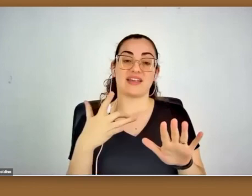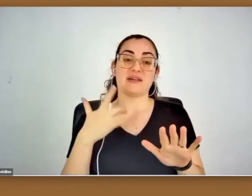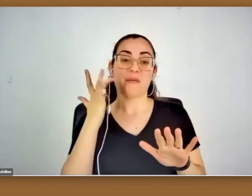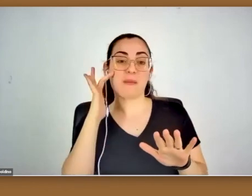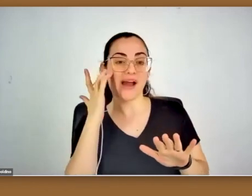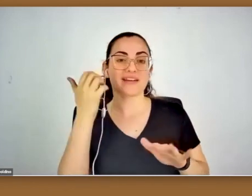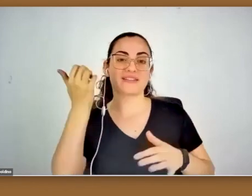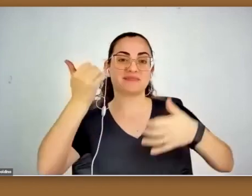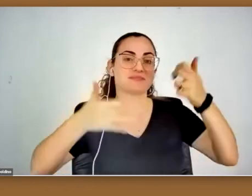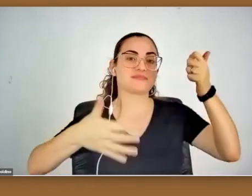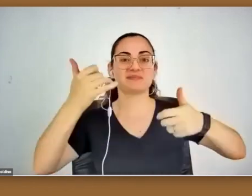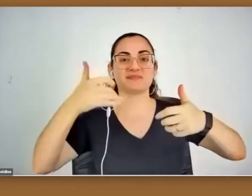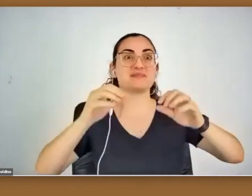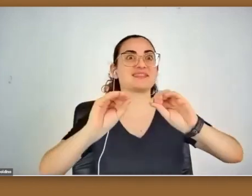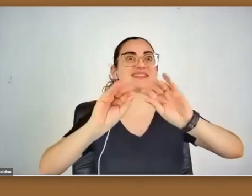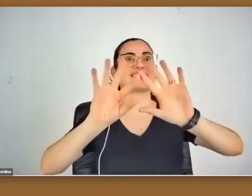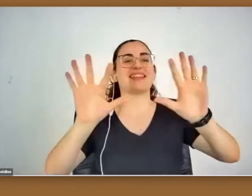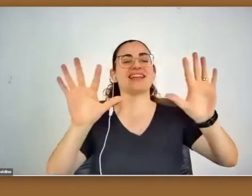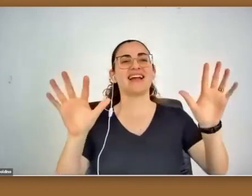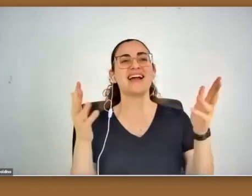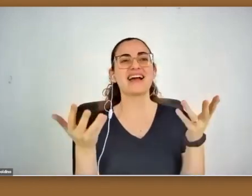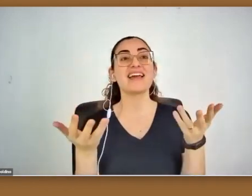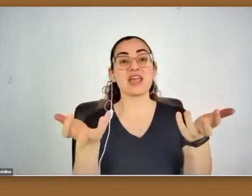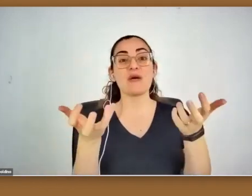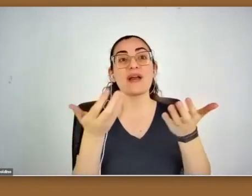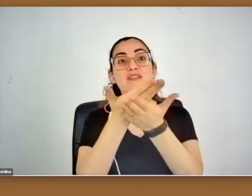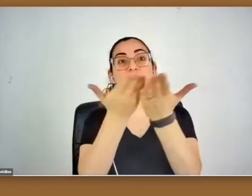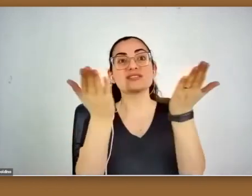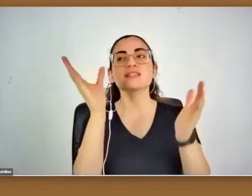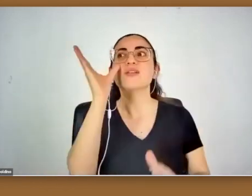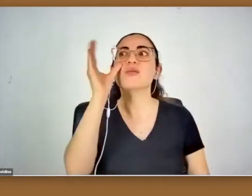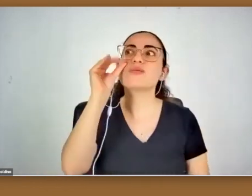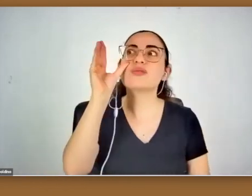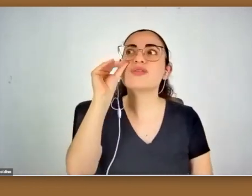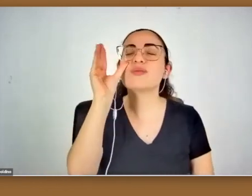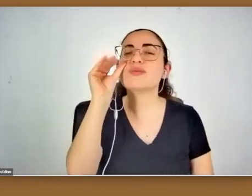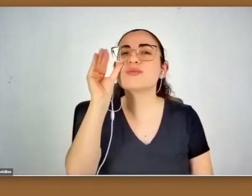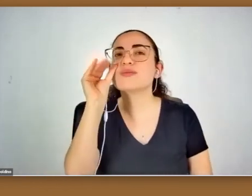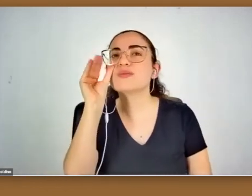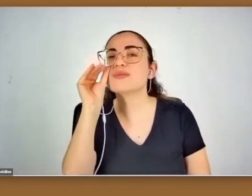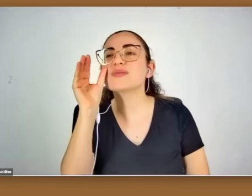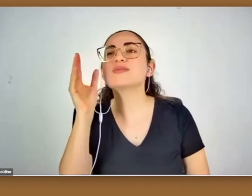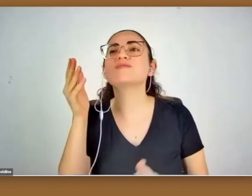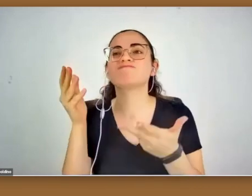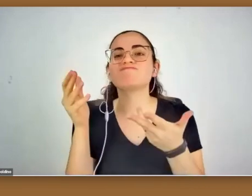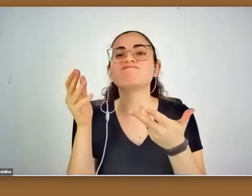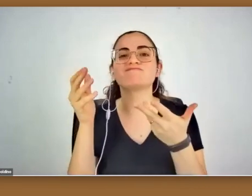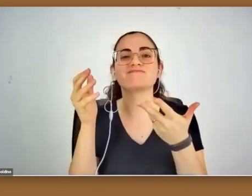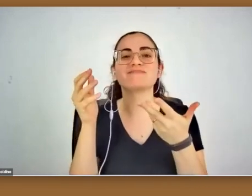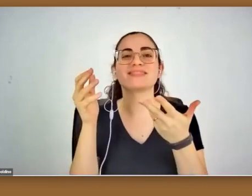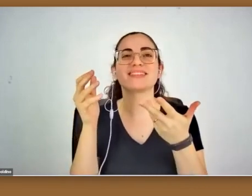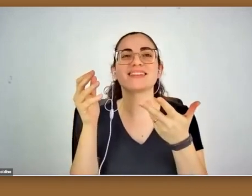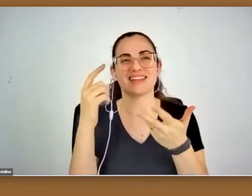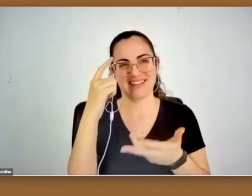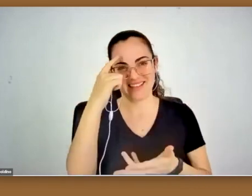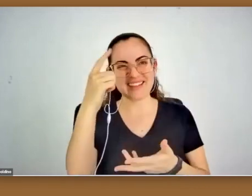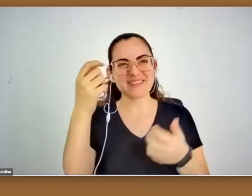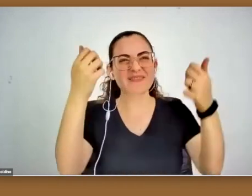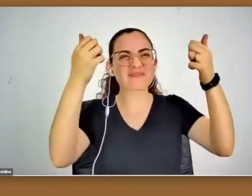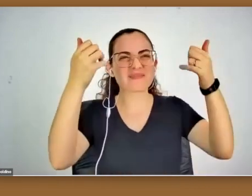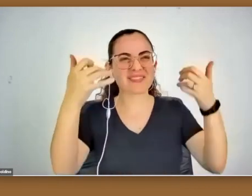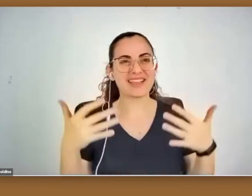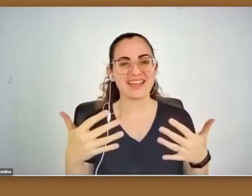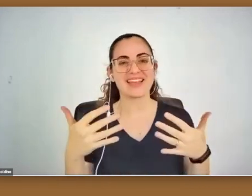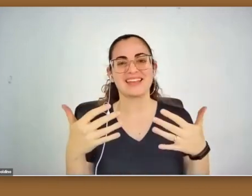claro para vocês e que desperte uma curiosidade, tá? Como eu disse, eu sou uma pessoa muito